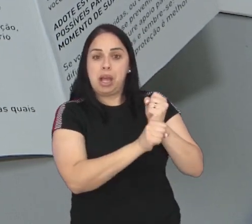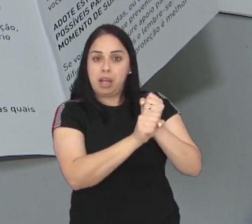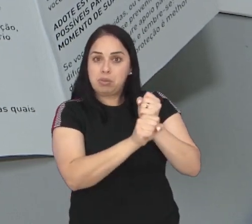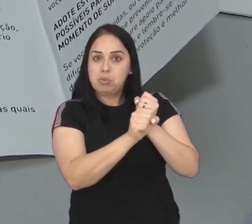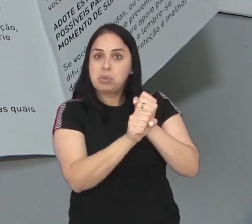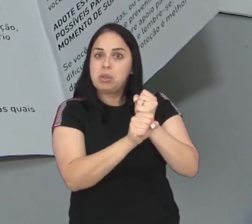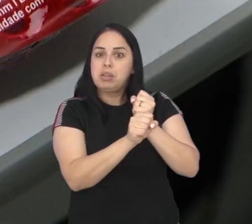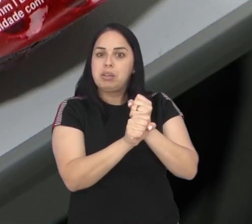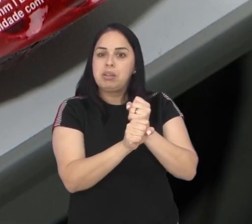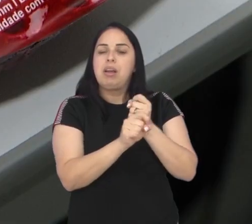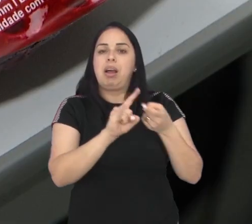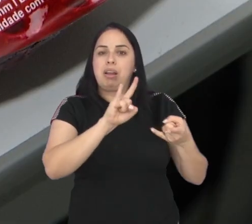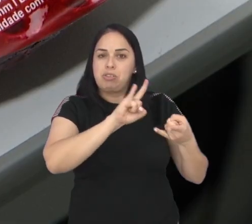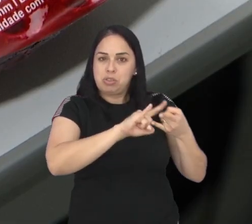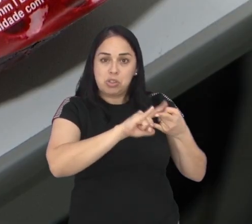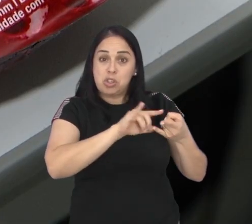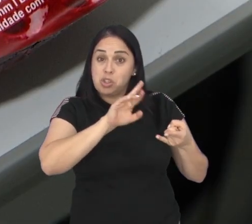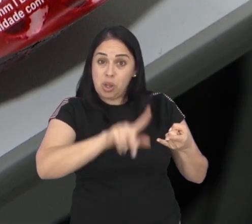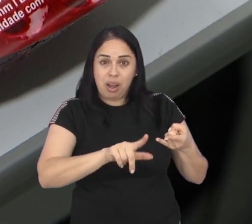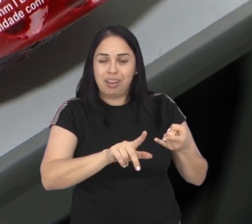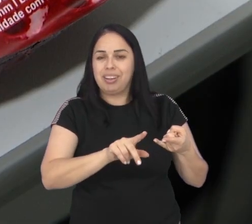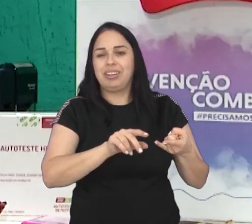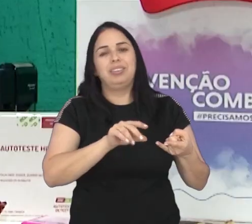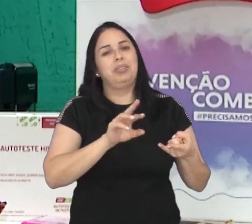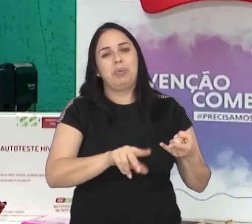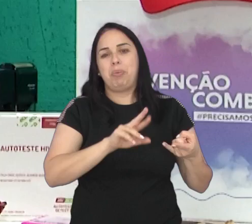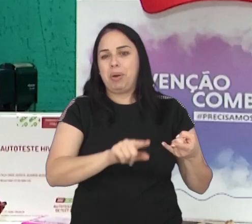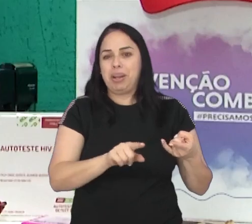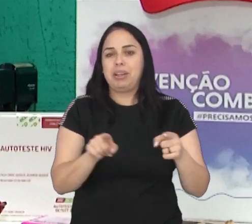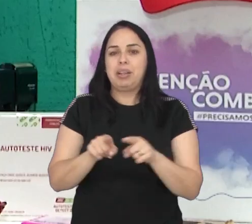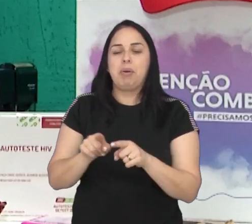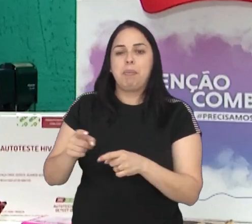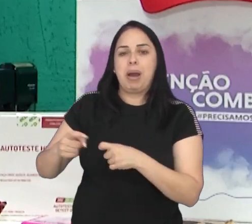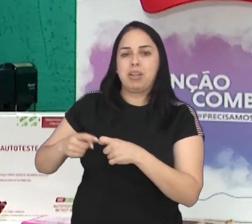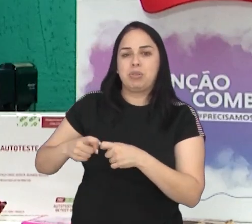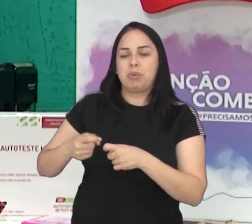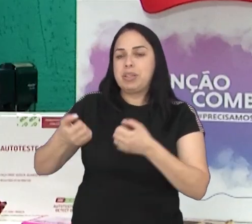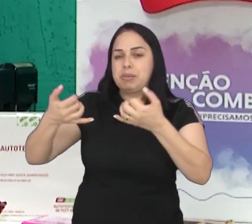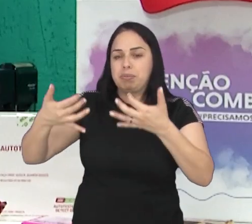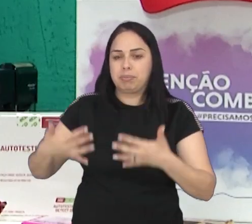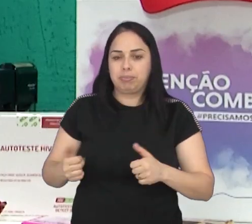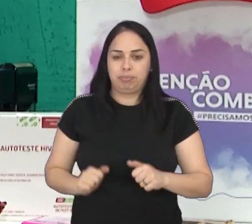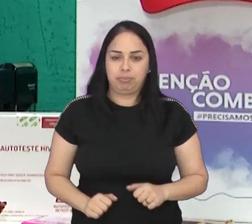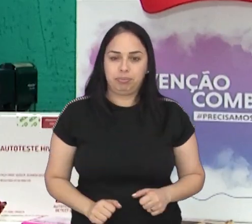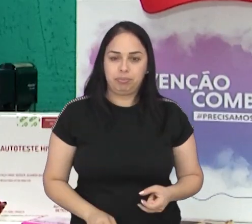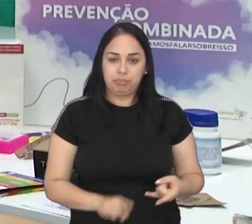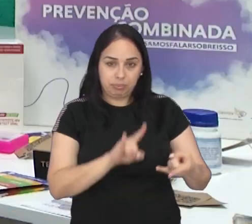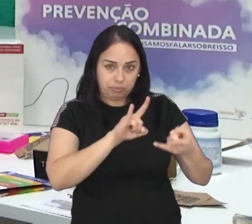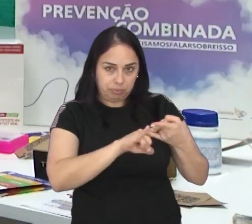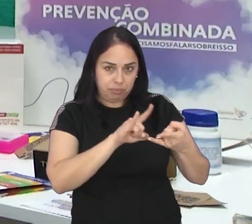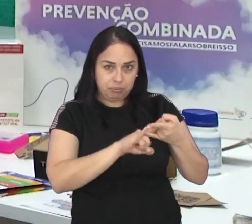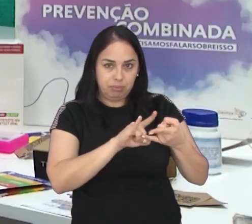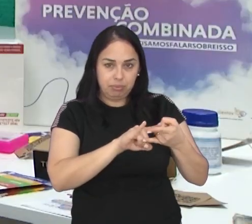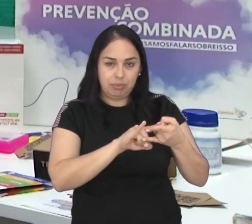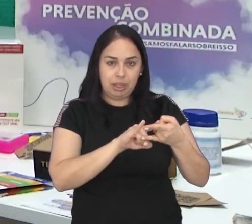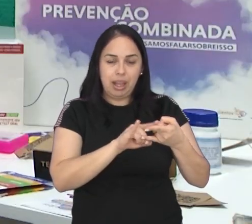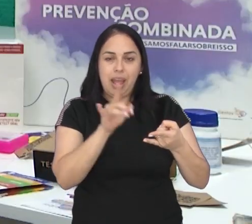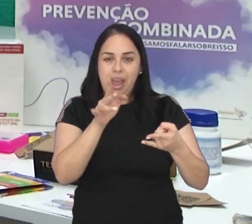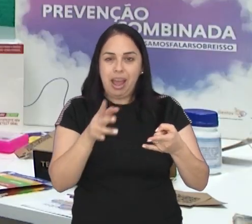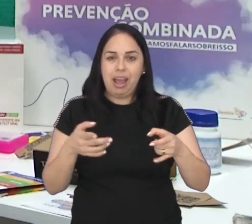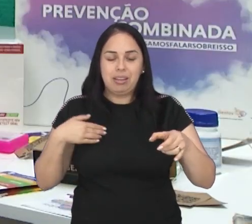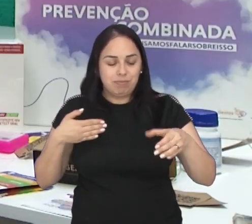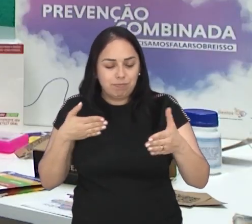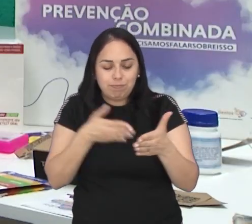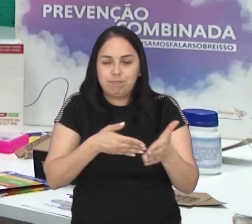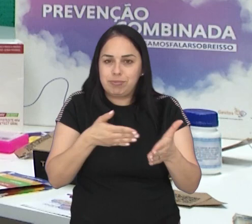também evoluíram e vão além da camisinha, como explica esse médico infectologista. Então, o preservativo é um método